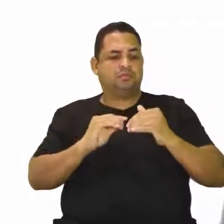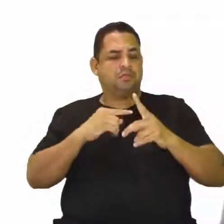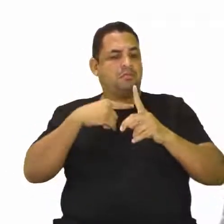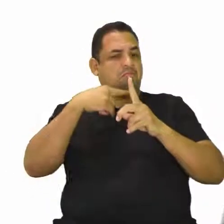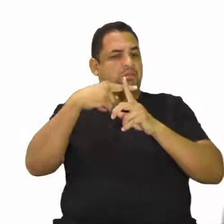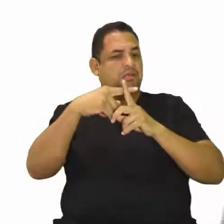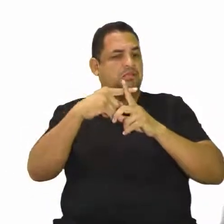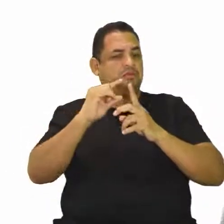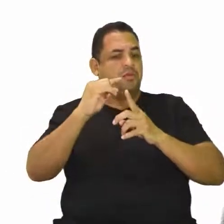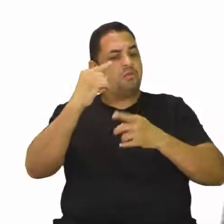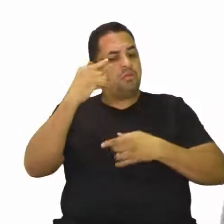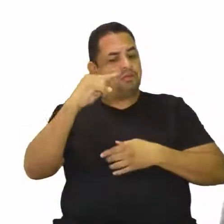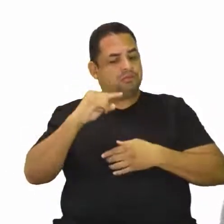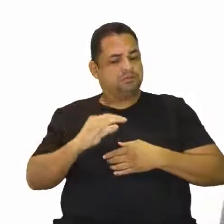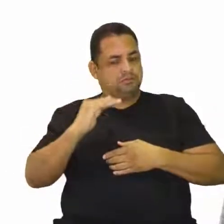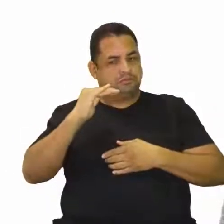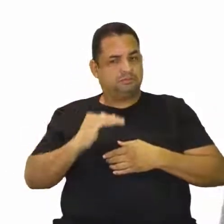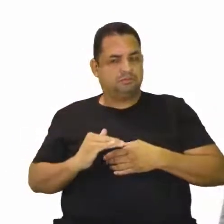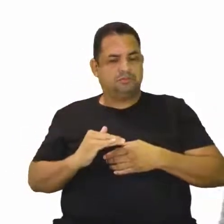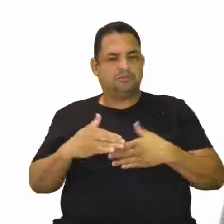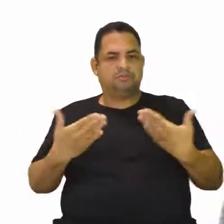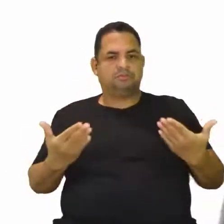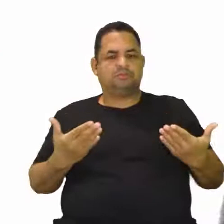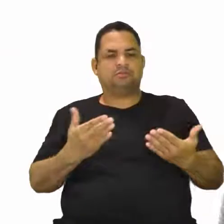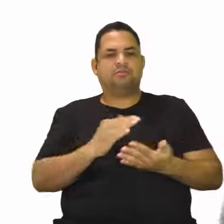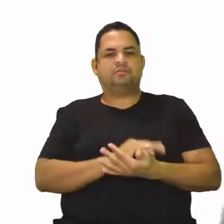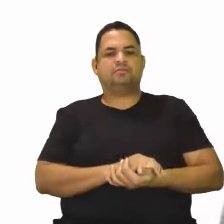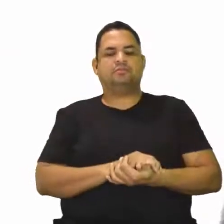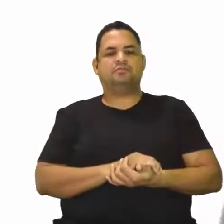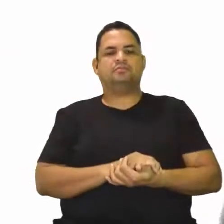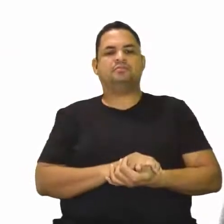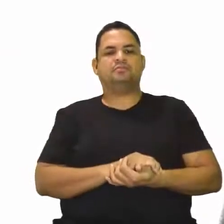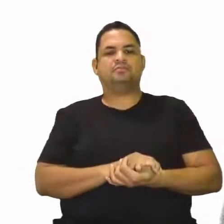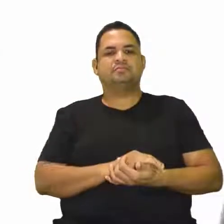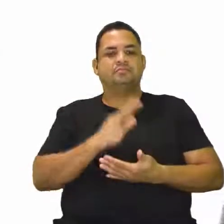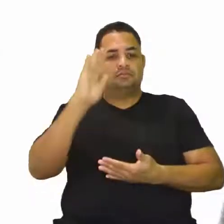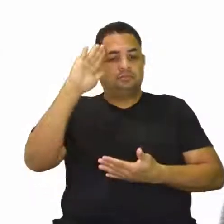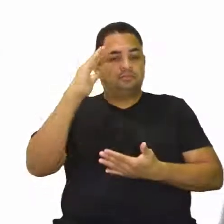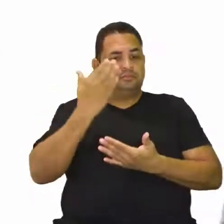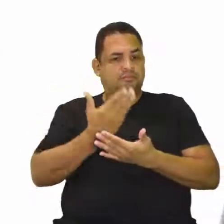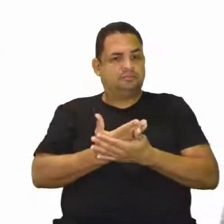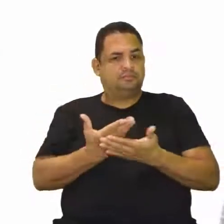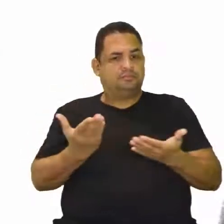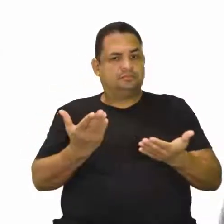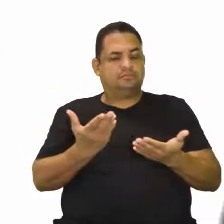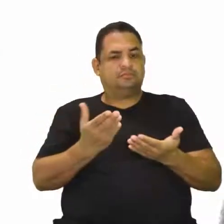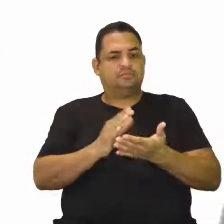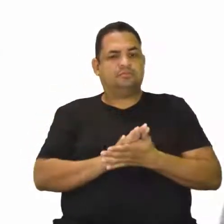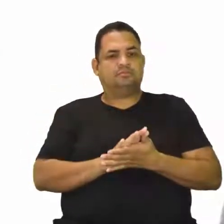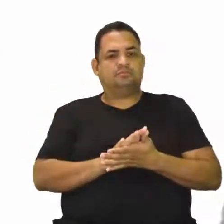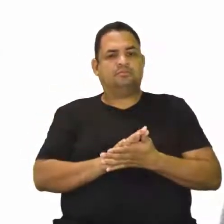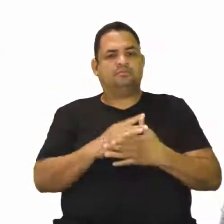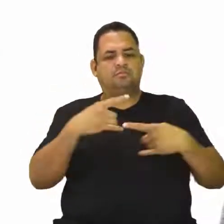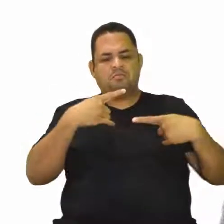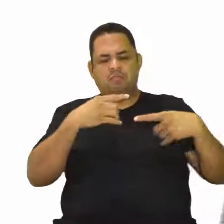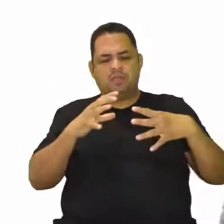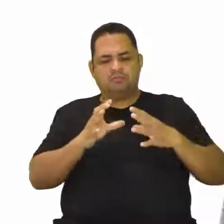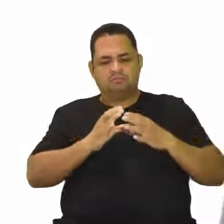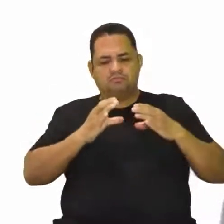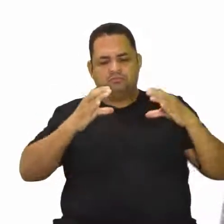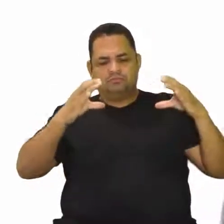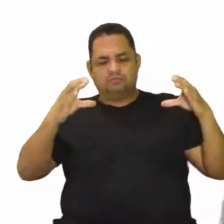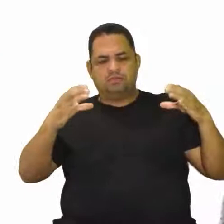como pode ser menos tá bom é um acredito pela dimensão da guerra